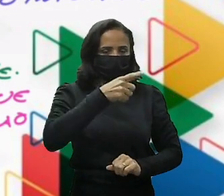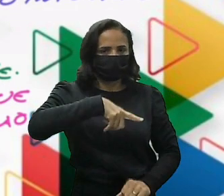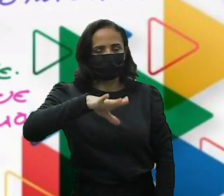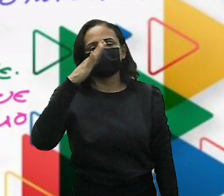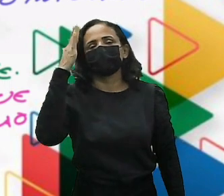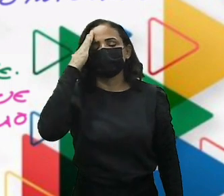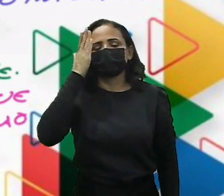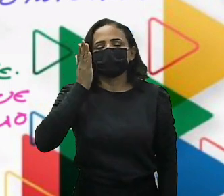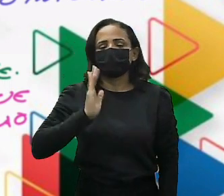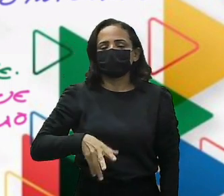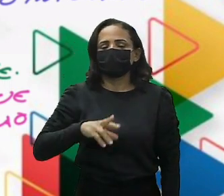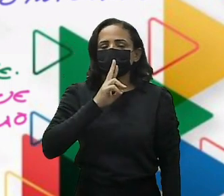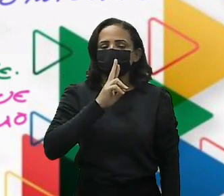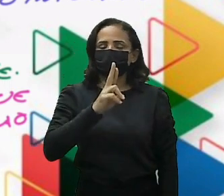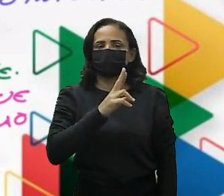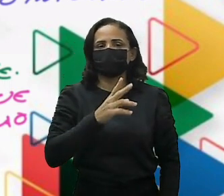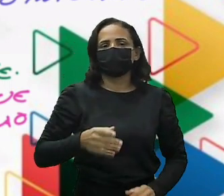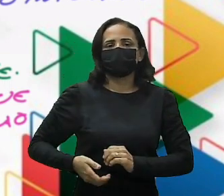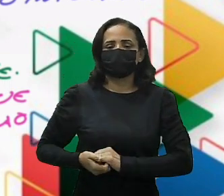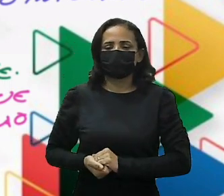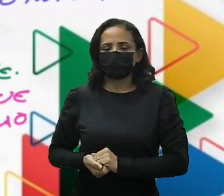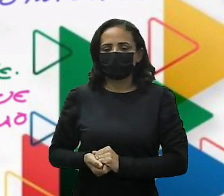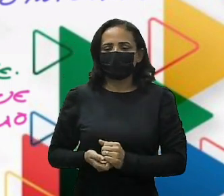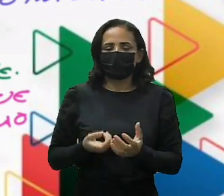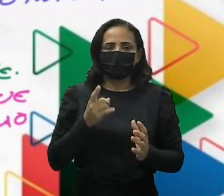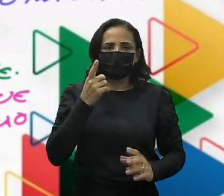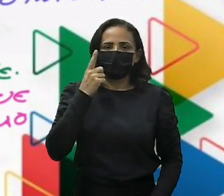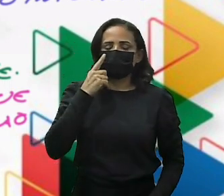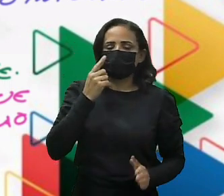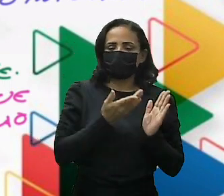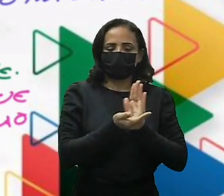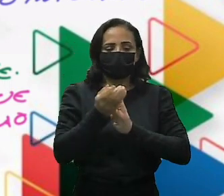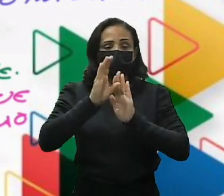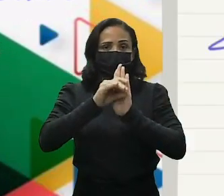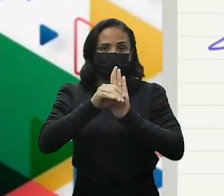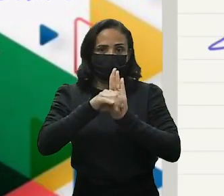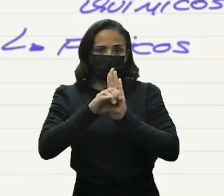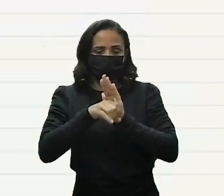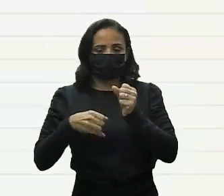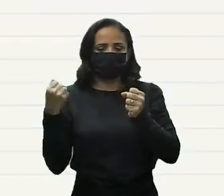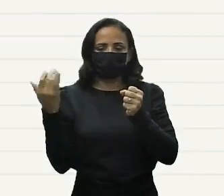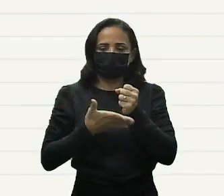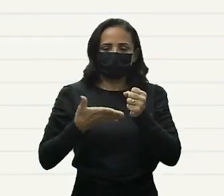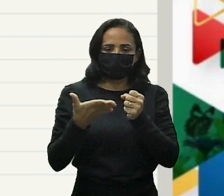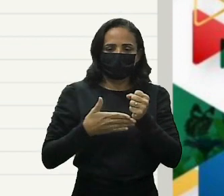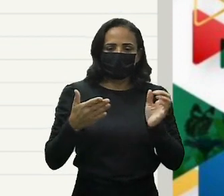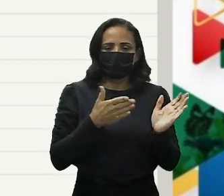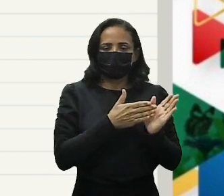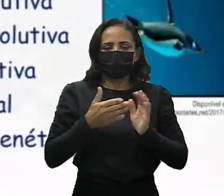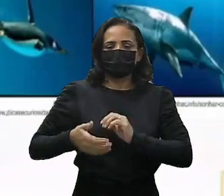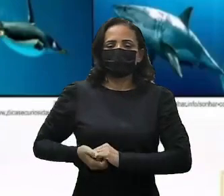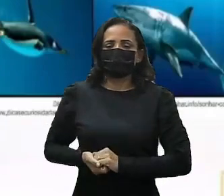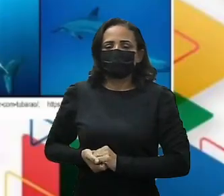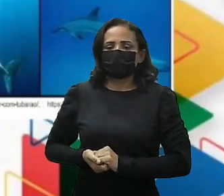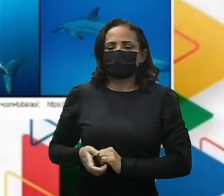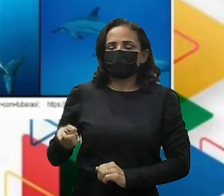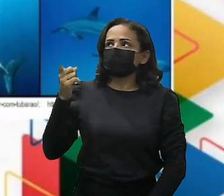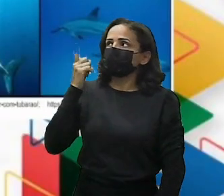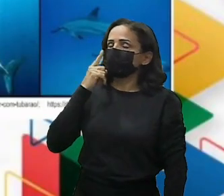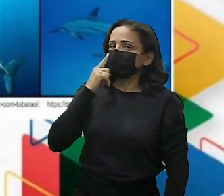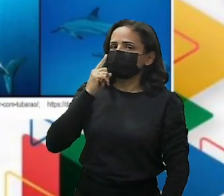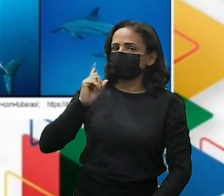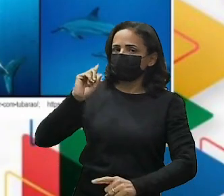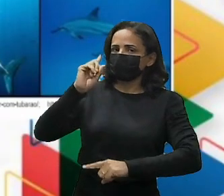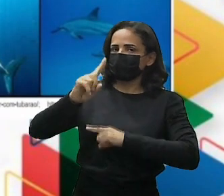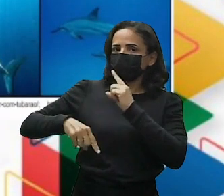gente respondeu essa primeira questãozinha aí de ecologia, de conceitos básicos, tá? A gente respondeu essa questão de evolução.